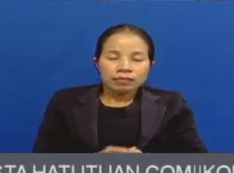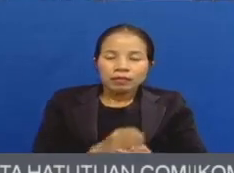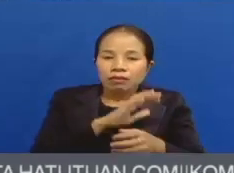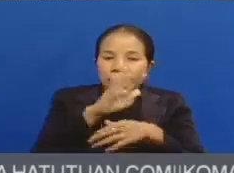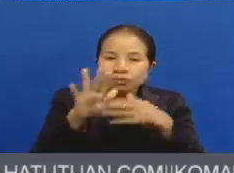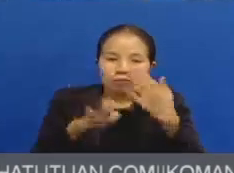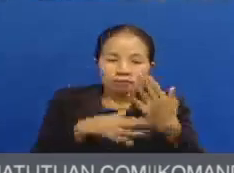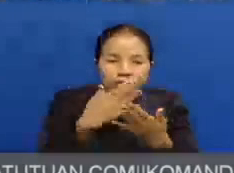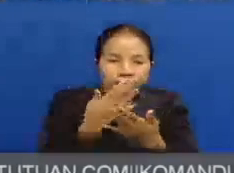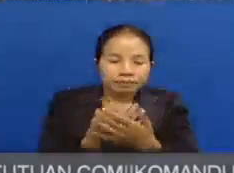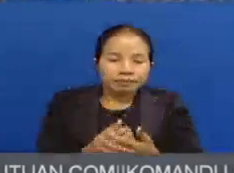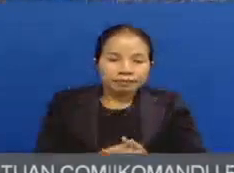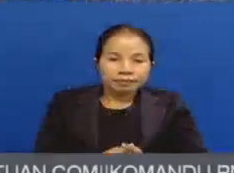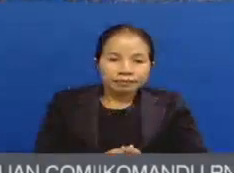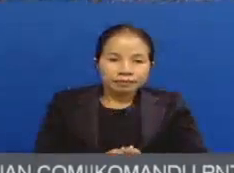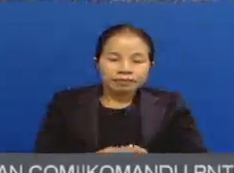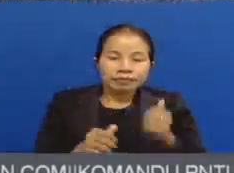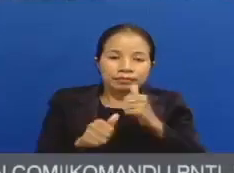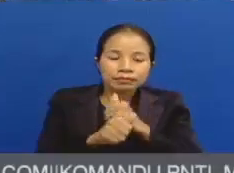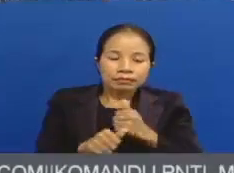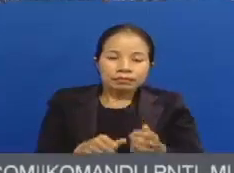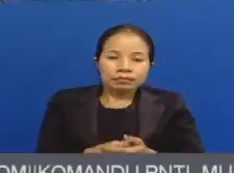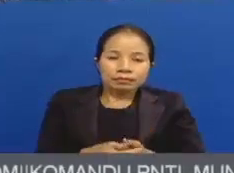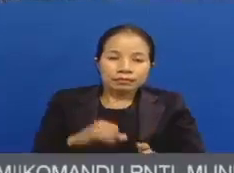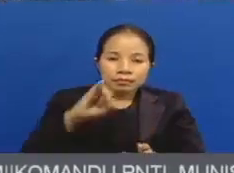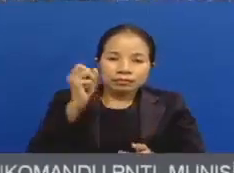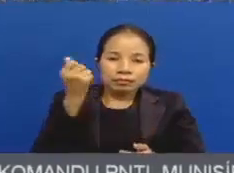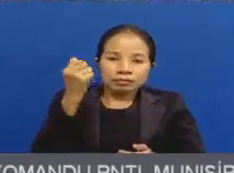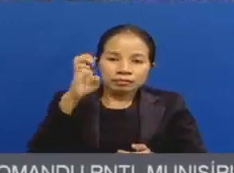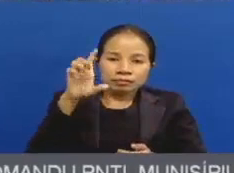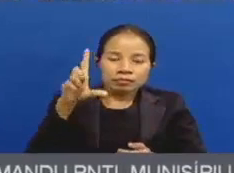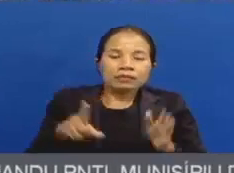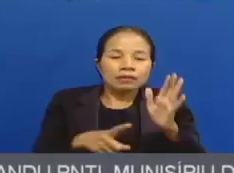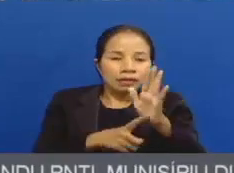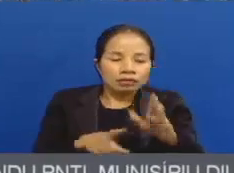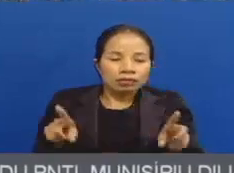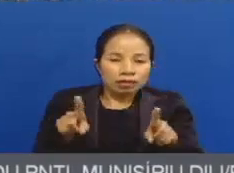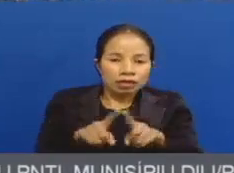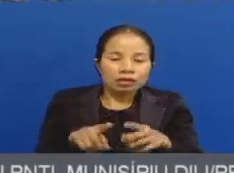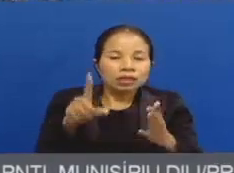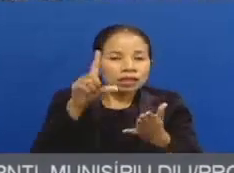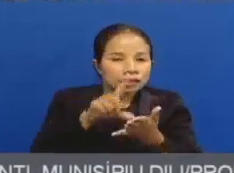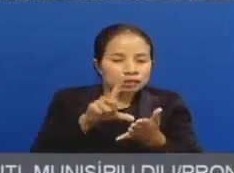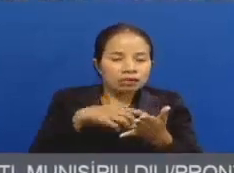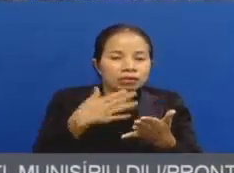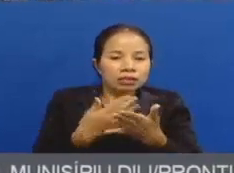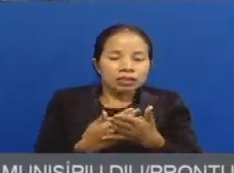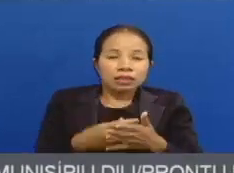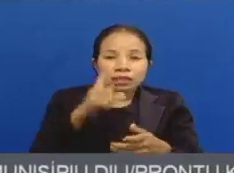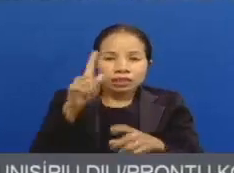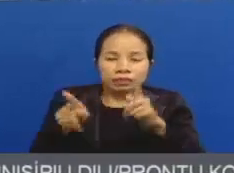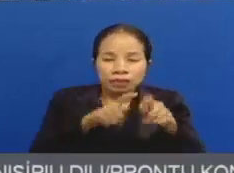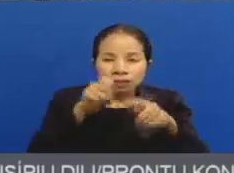no telespectadores, ação de bem até bem Isabel Ferreira a tudo ona, muda a lição de Aquida, Ida Batimoro